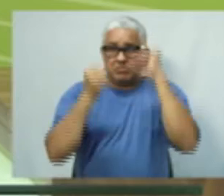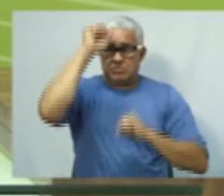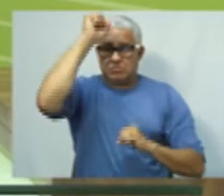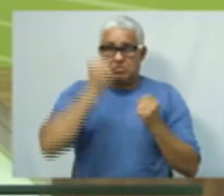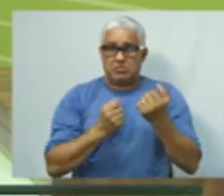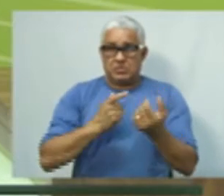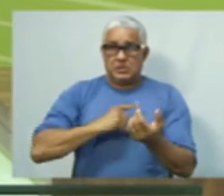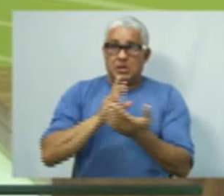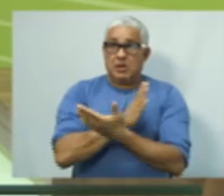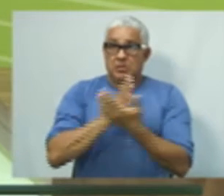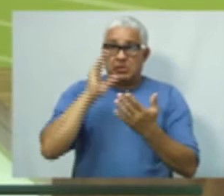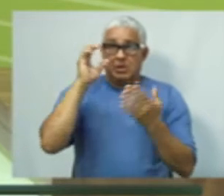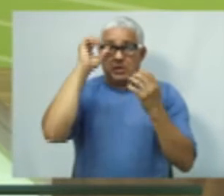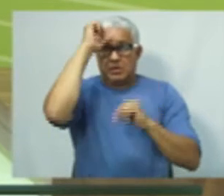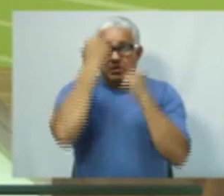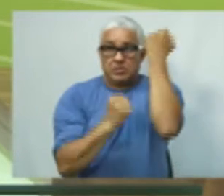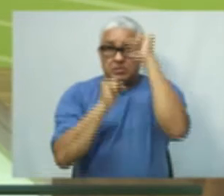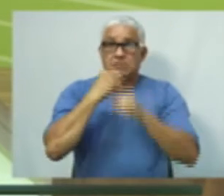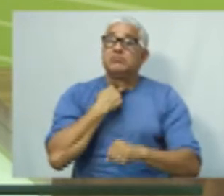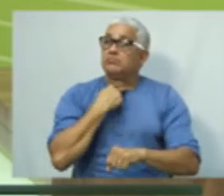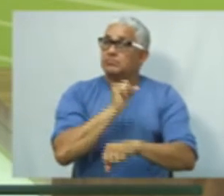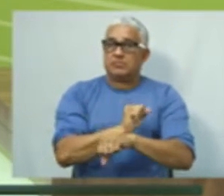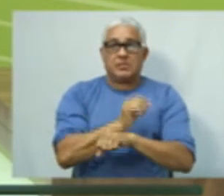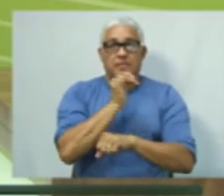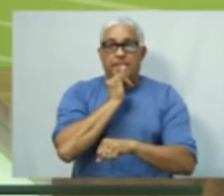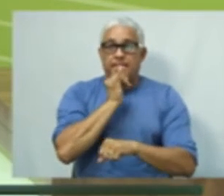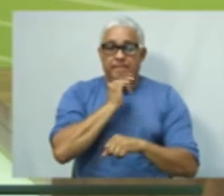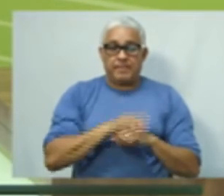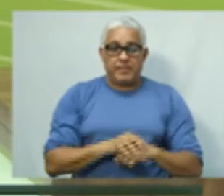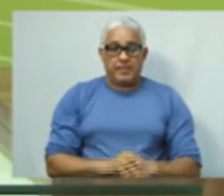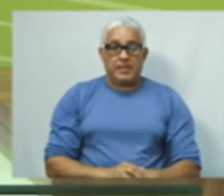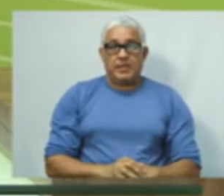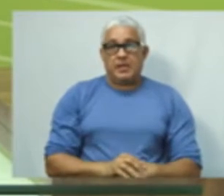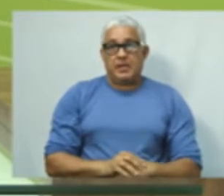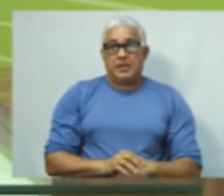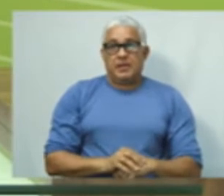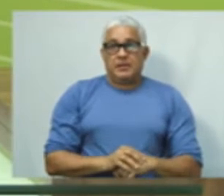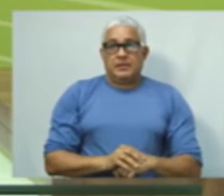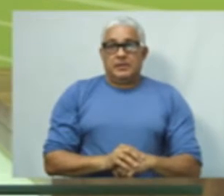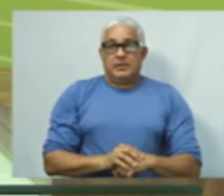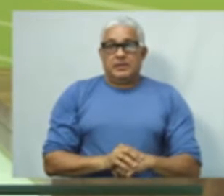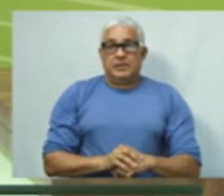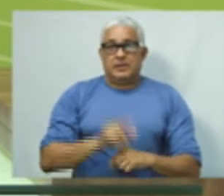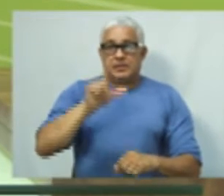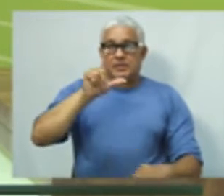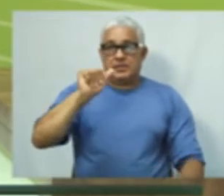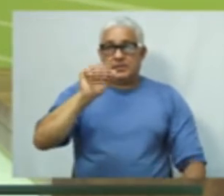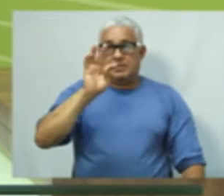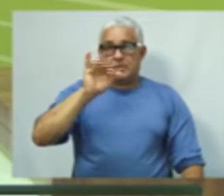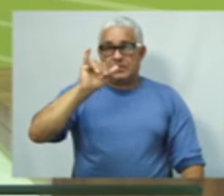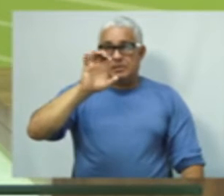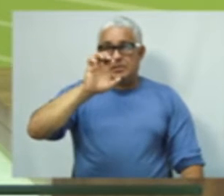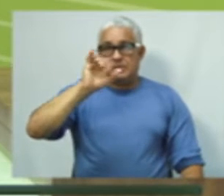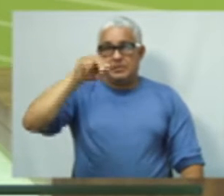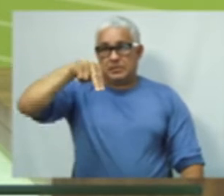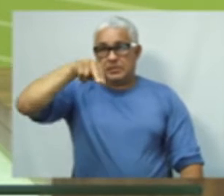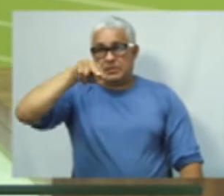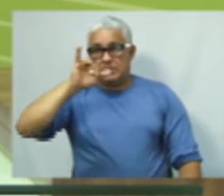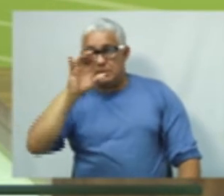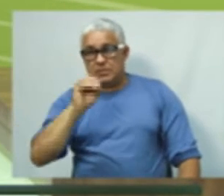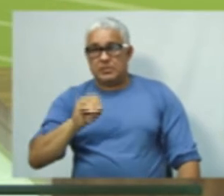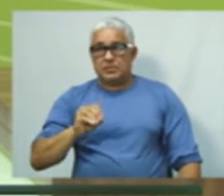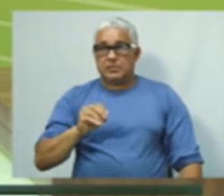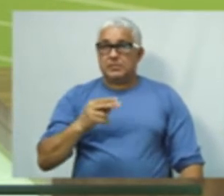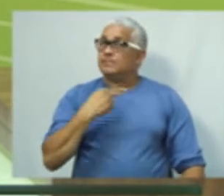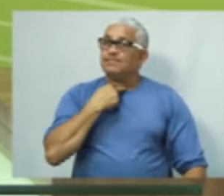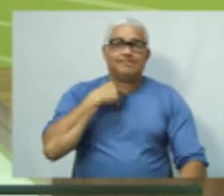algumas indústrias que não pode parar. Por exemplo, um laticínio, um frigorífico, ele não pode interromper a atividade. Indústrias